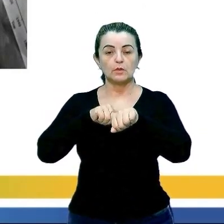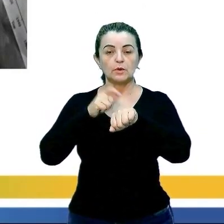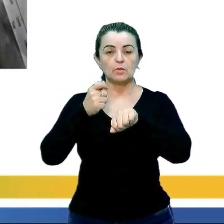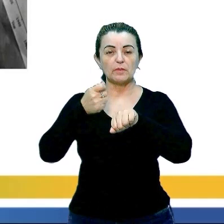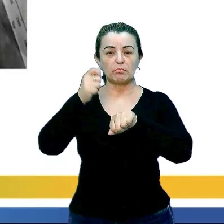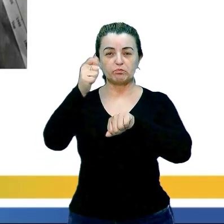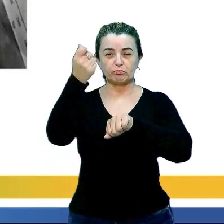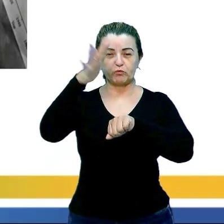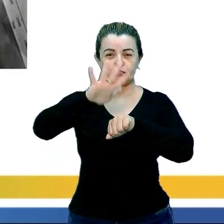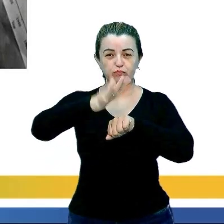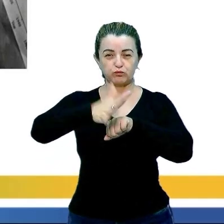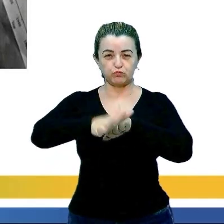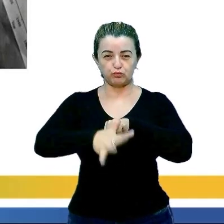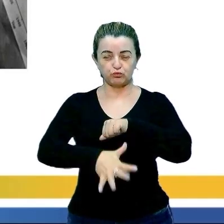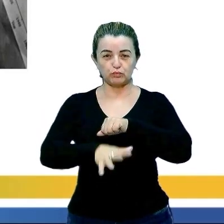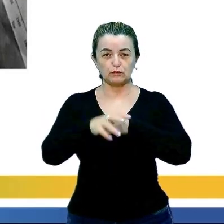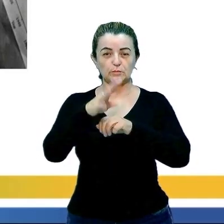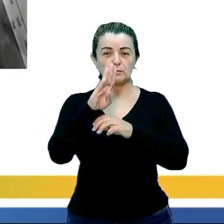de Valores de